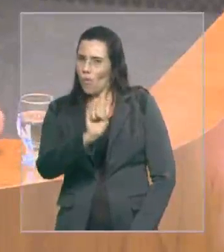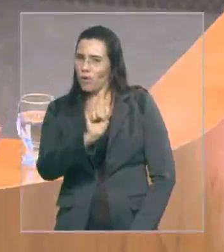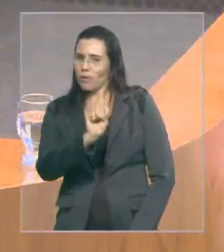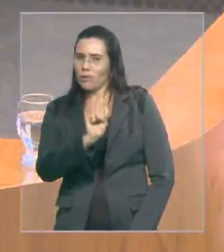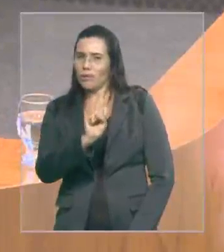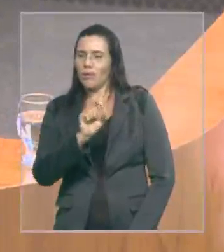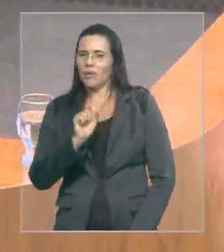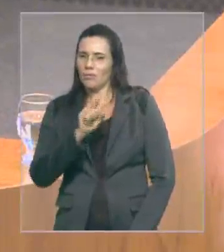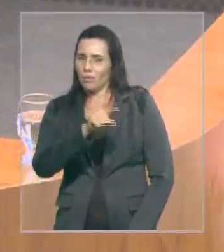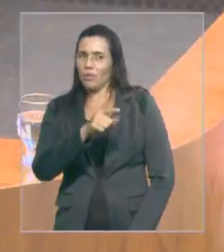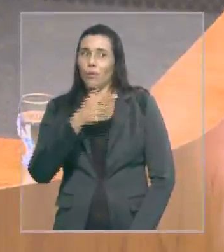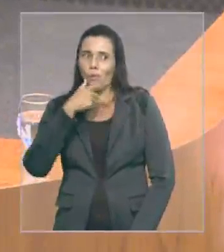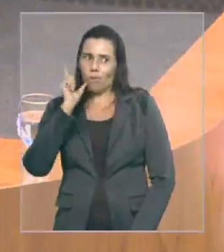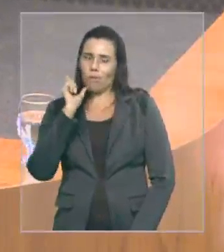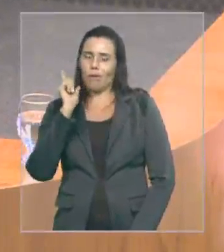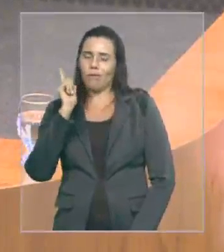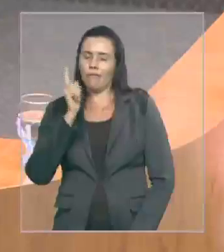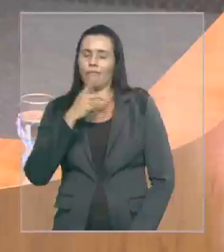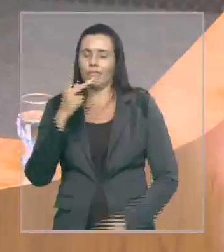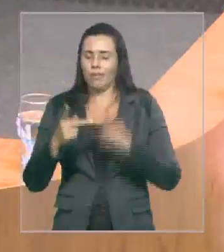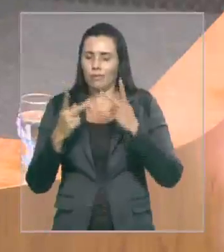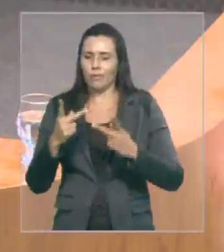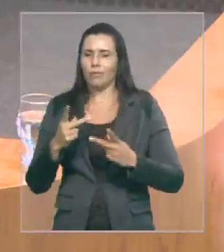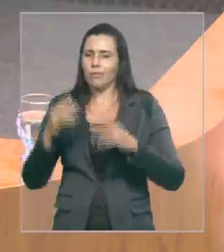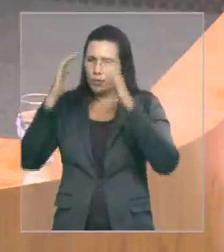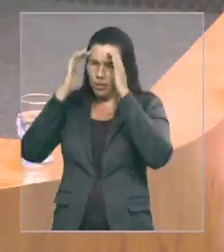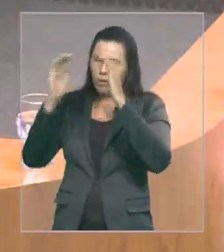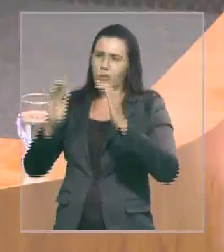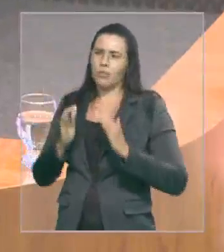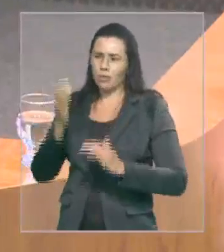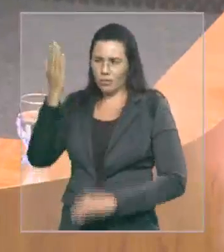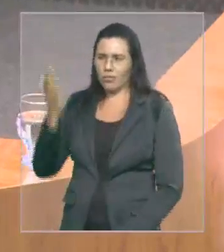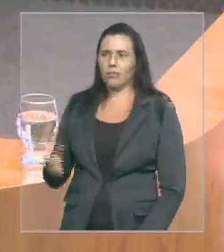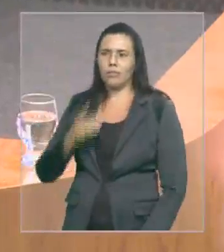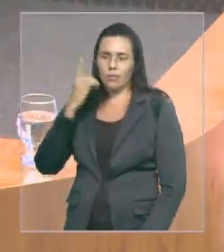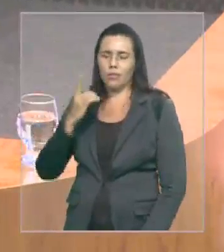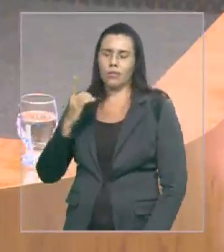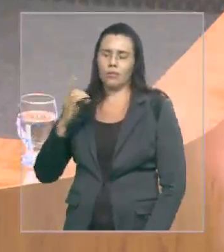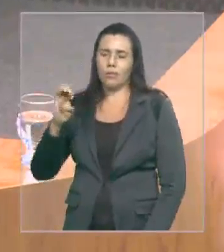deputado Edivaldo Holanda Braga. Que Deus abençoe a todos.